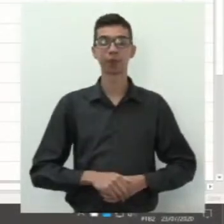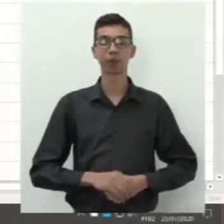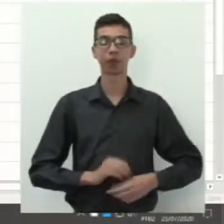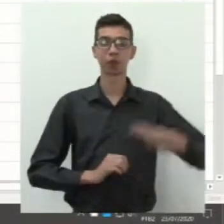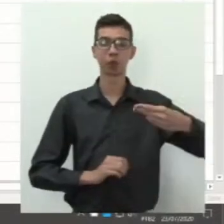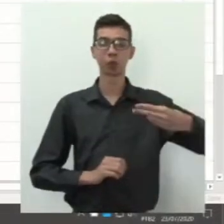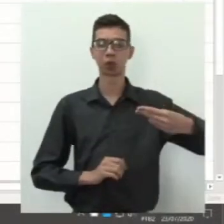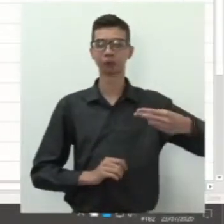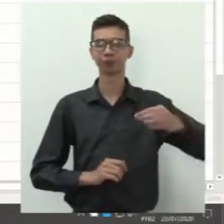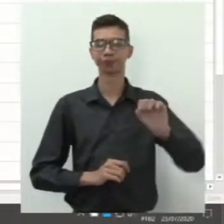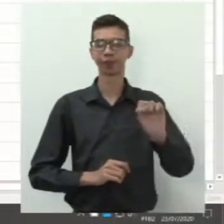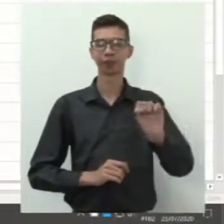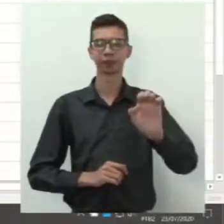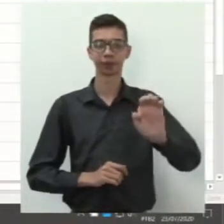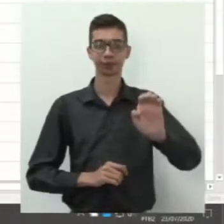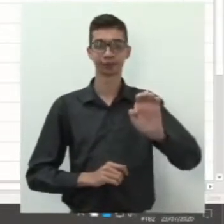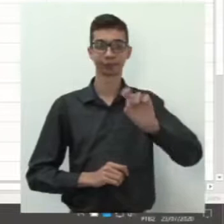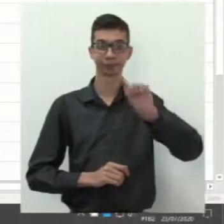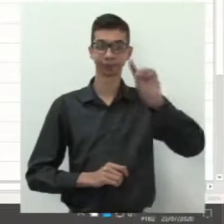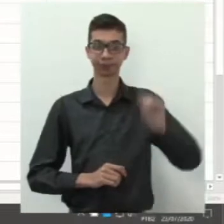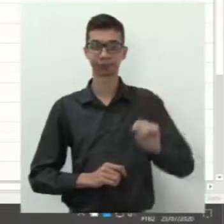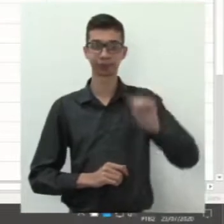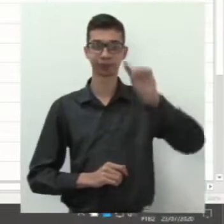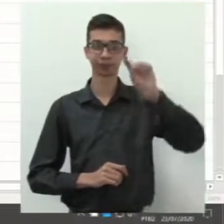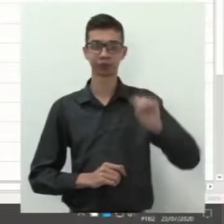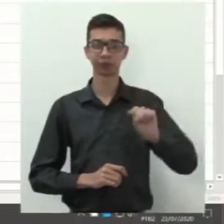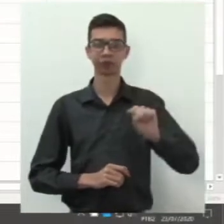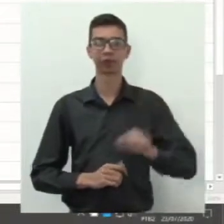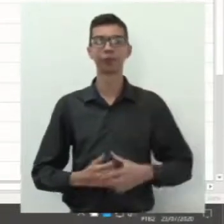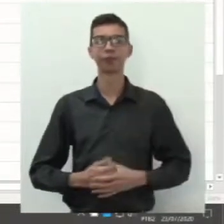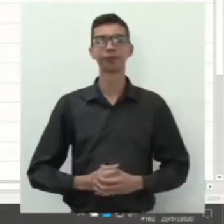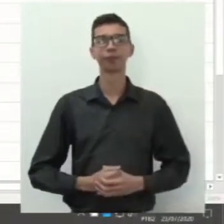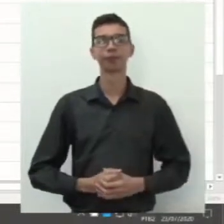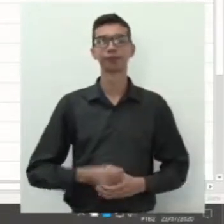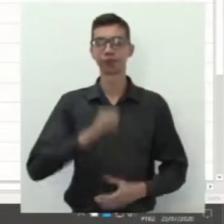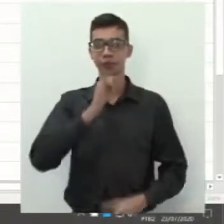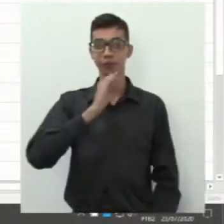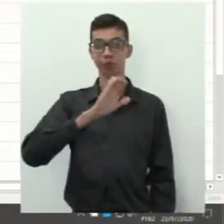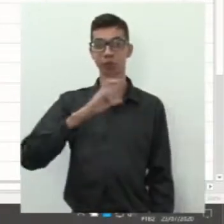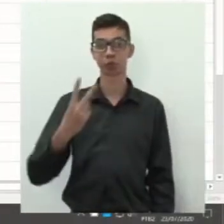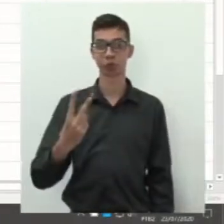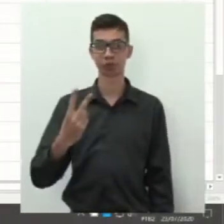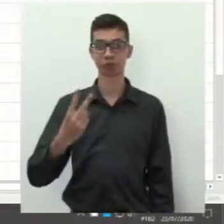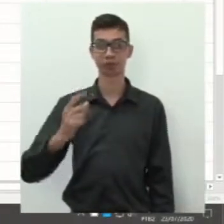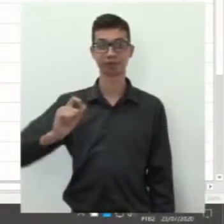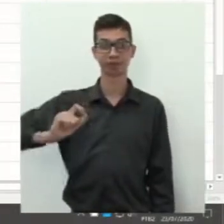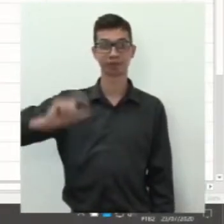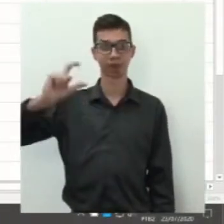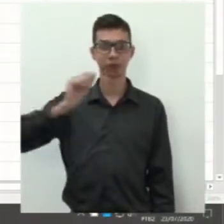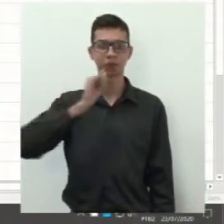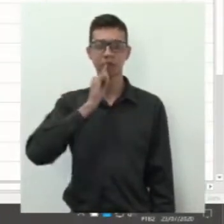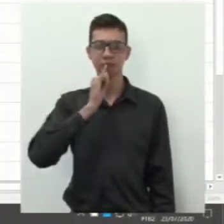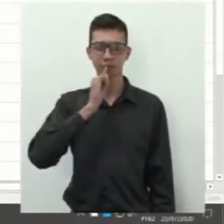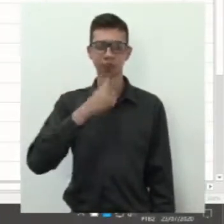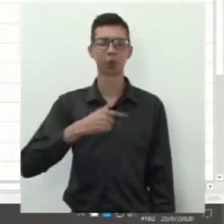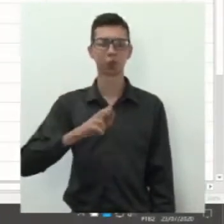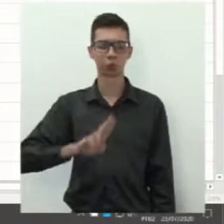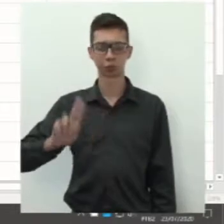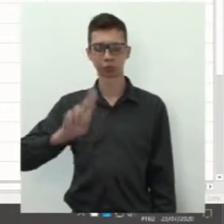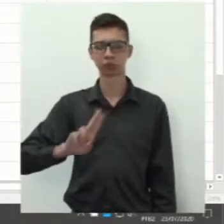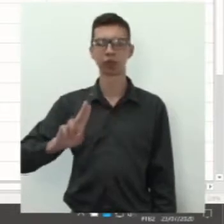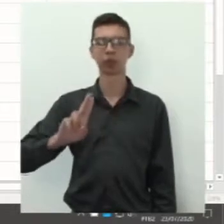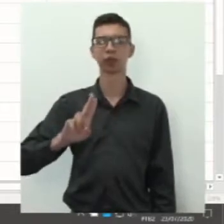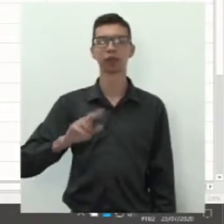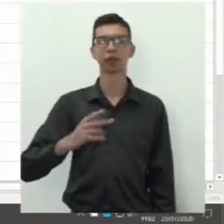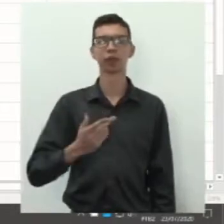no caso, C2, for maior, então eu uso o sinalzinho de maior. No meu teclado aqui,